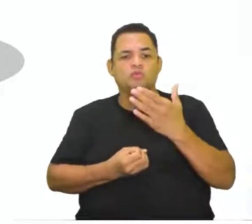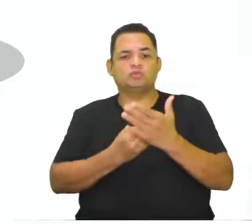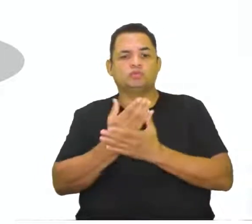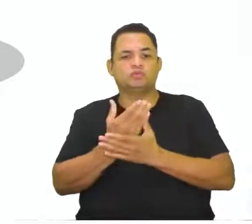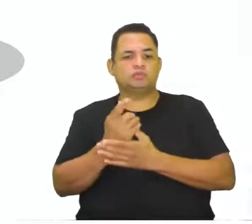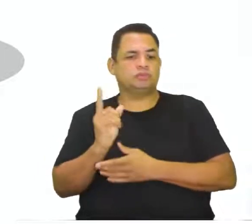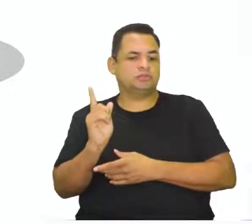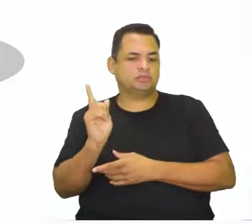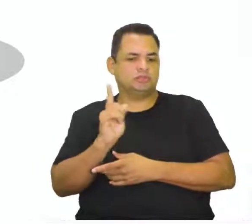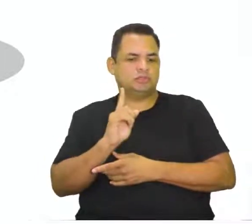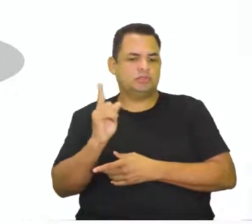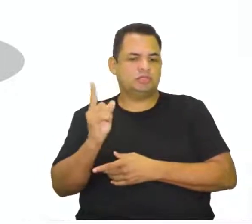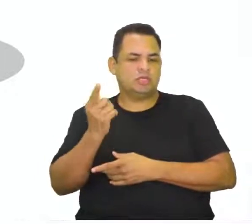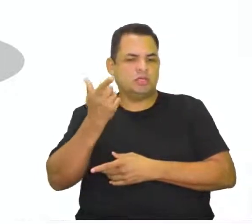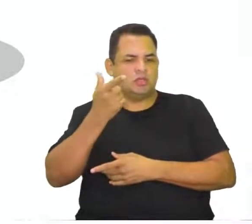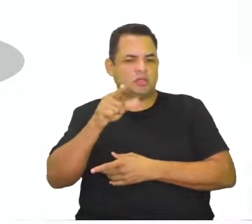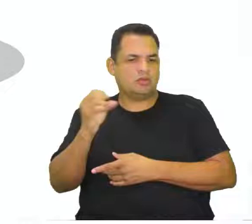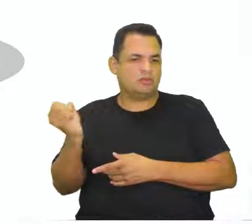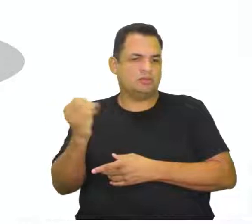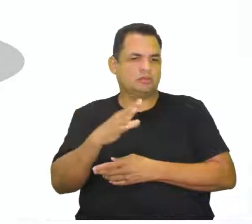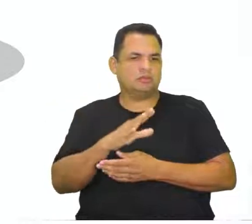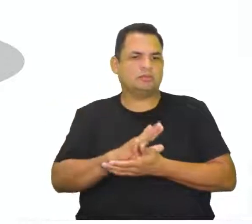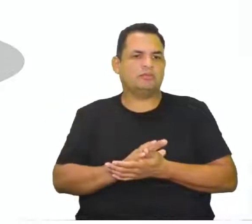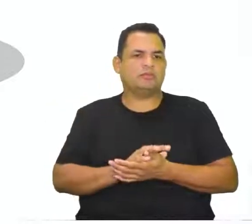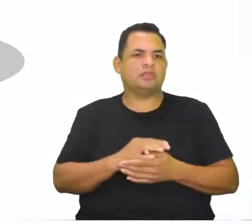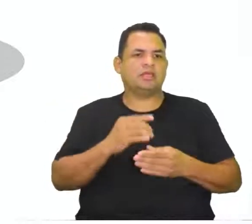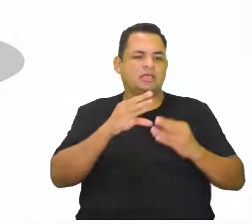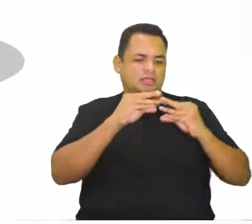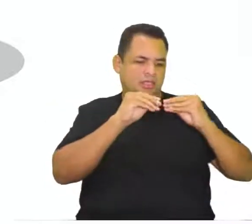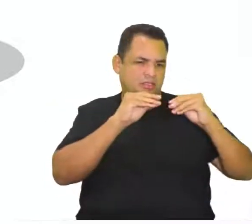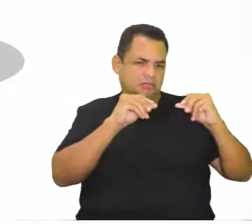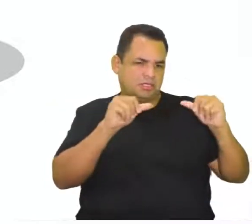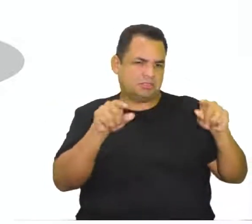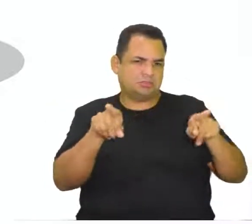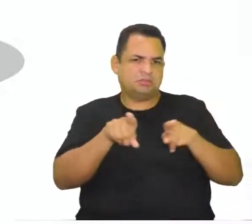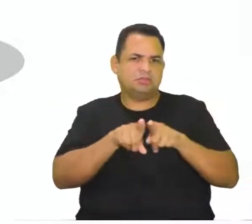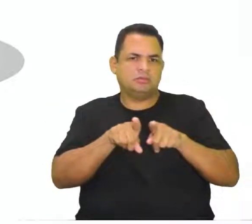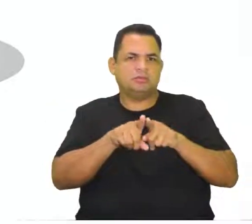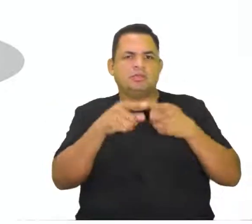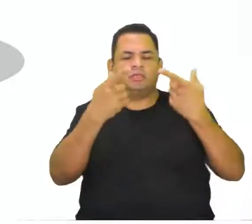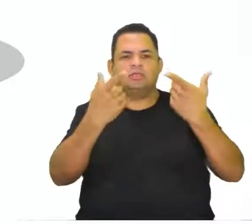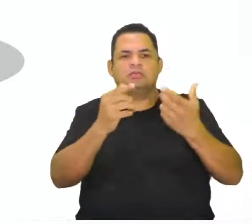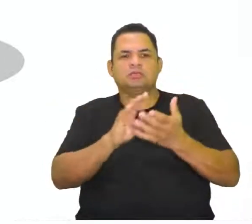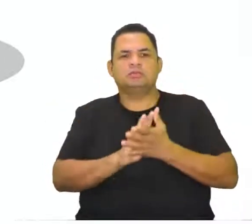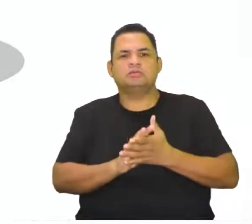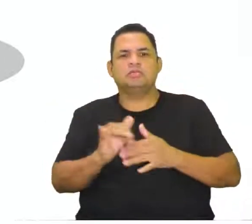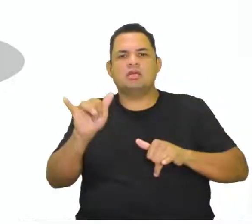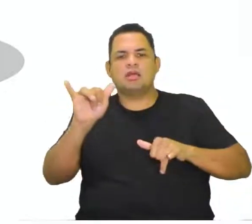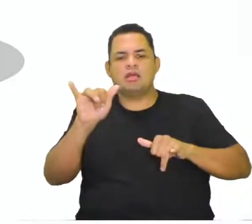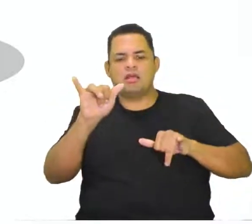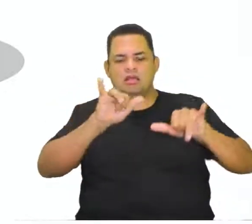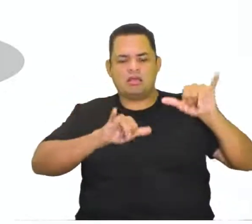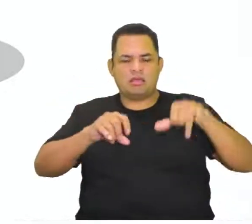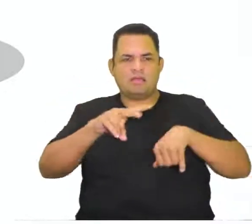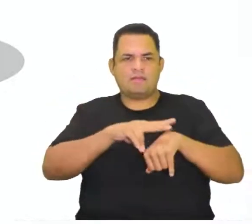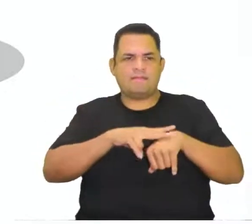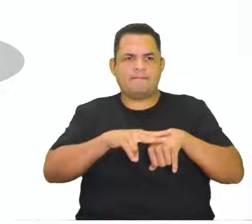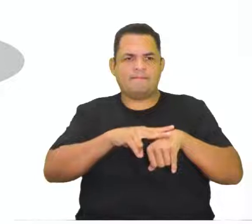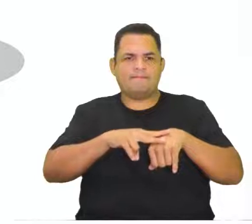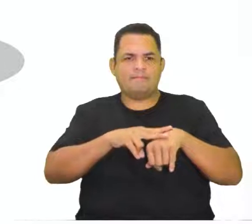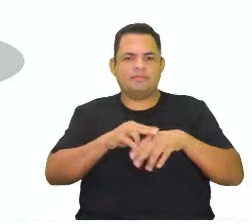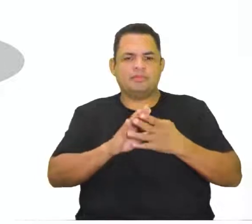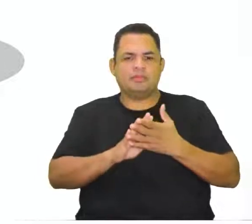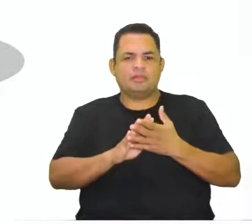renováveis, de riscos e de dejetos. Então, só aqui a gente já tem uma noção de que a química verde ela